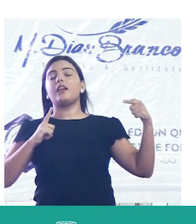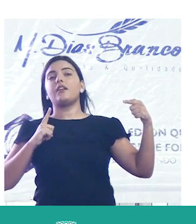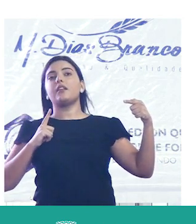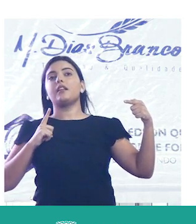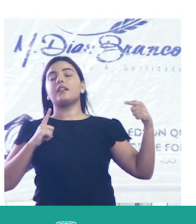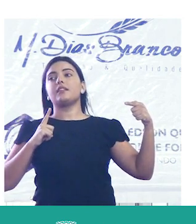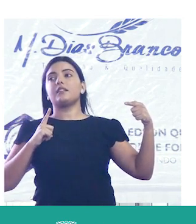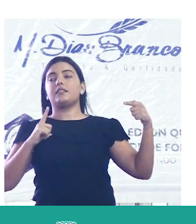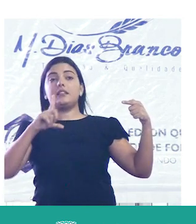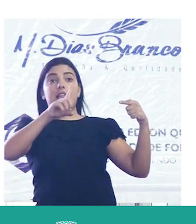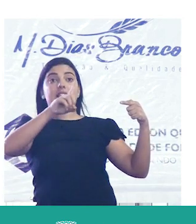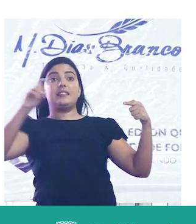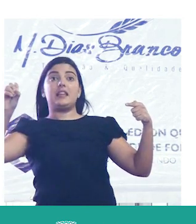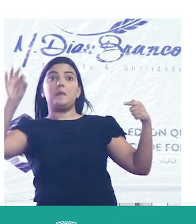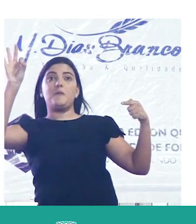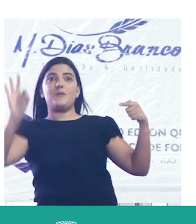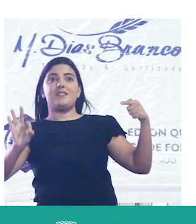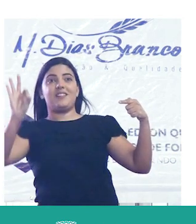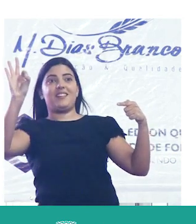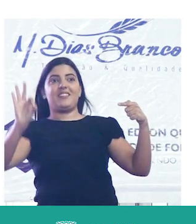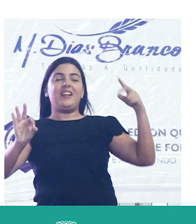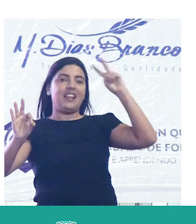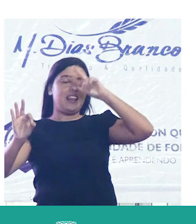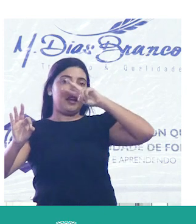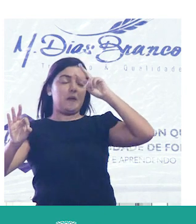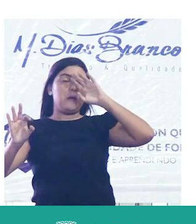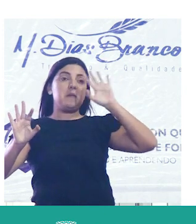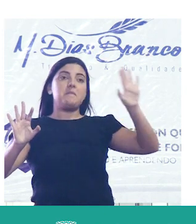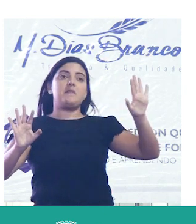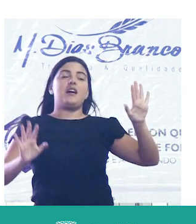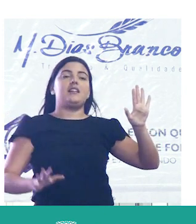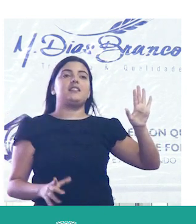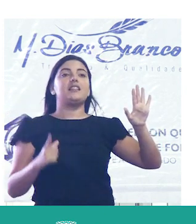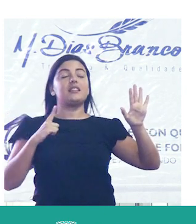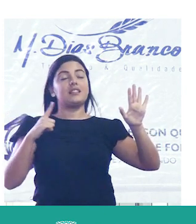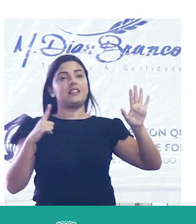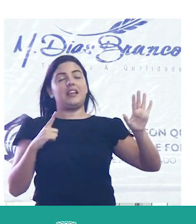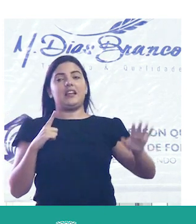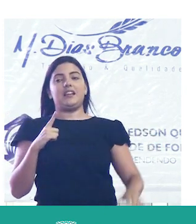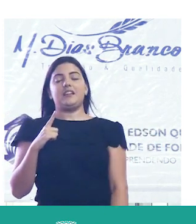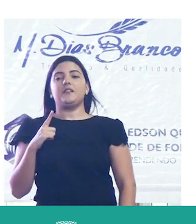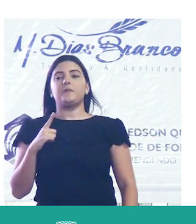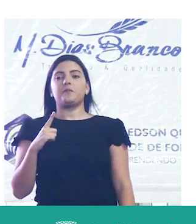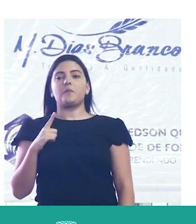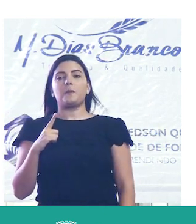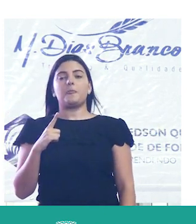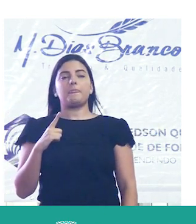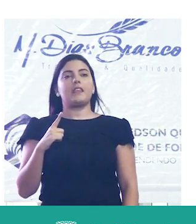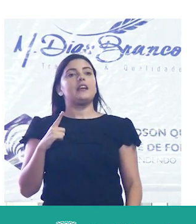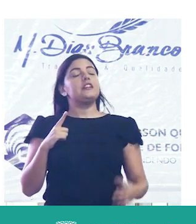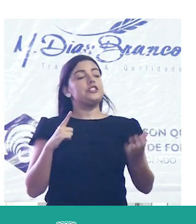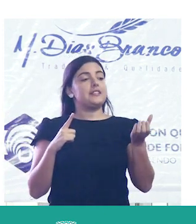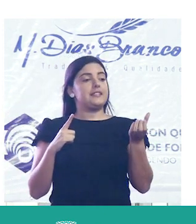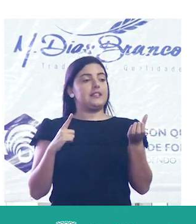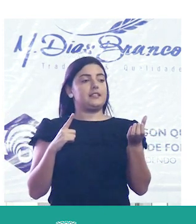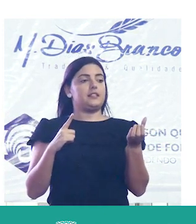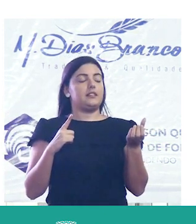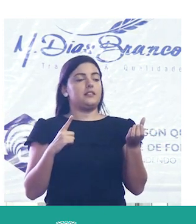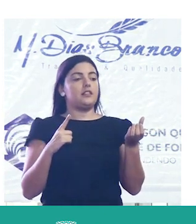da reação fosse 100%. Mas tem uma passagenzinha no texto que diz que essa reação teve um rendimento